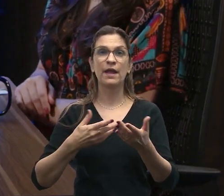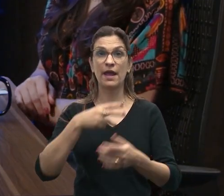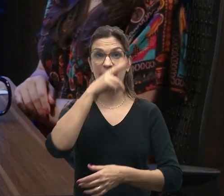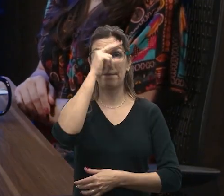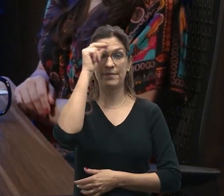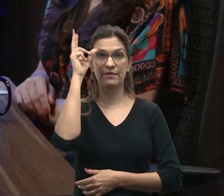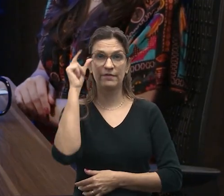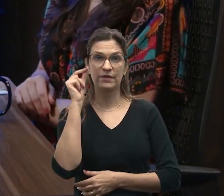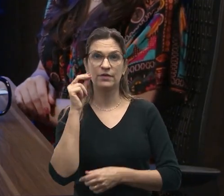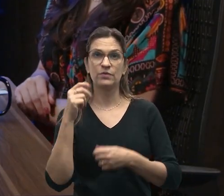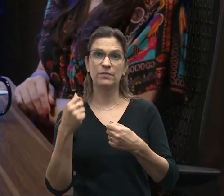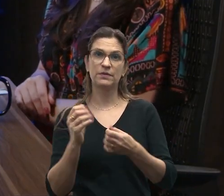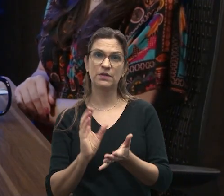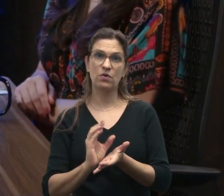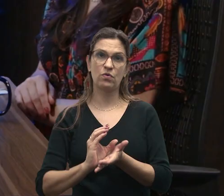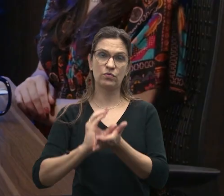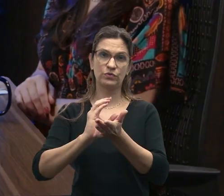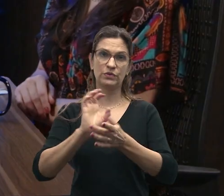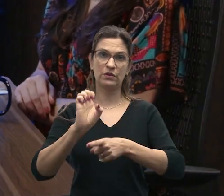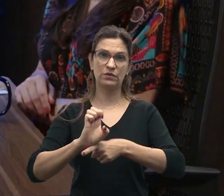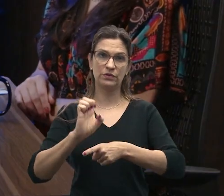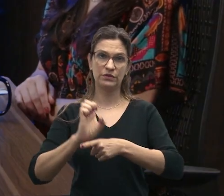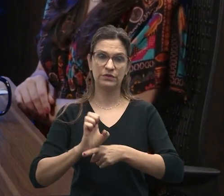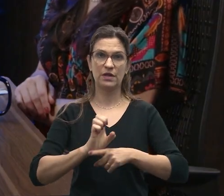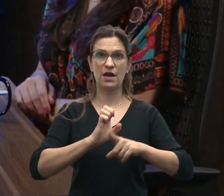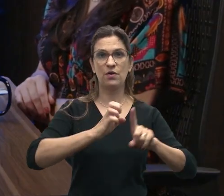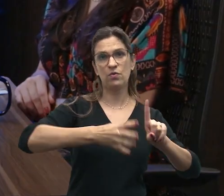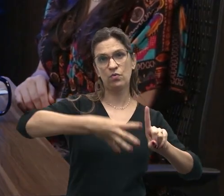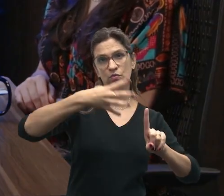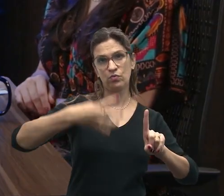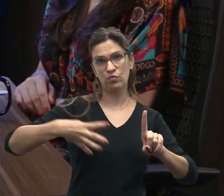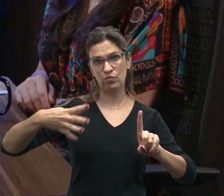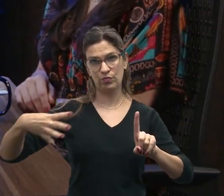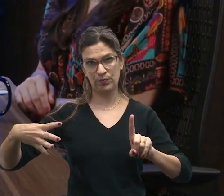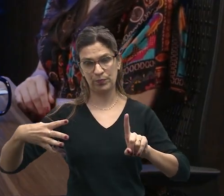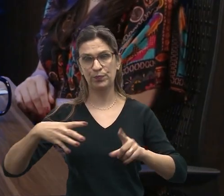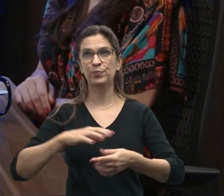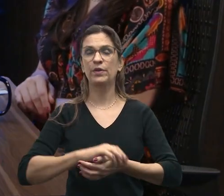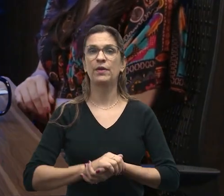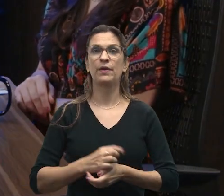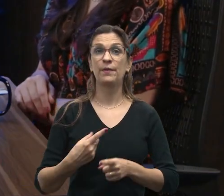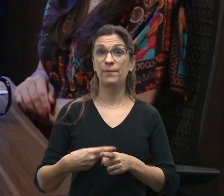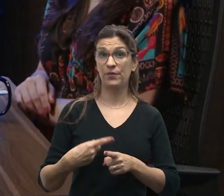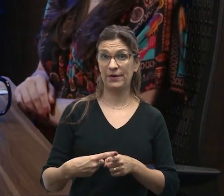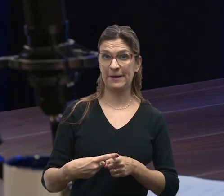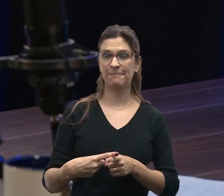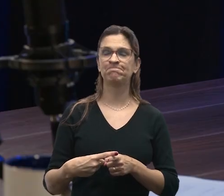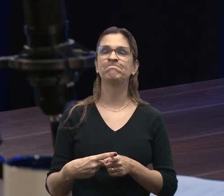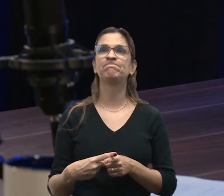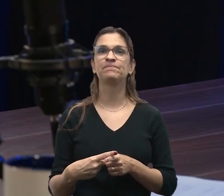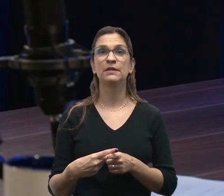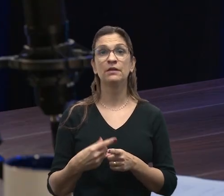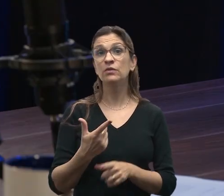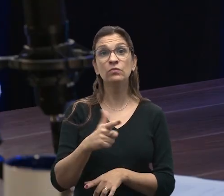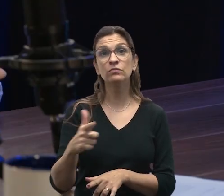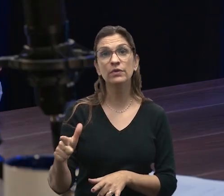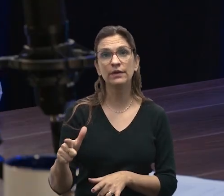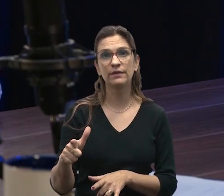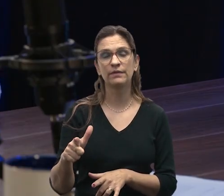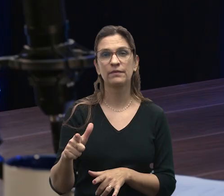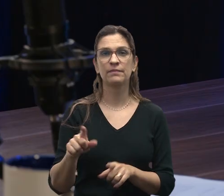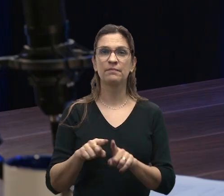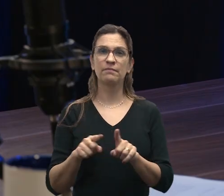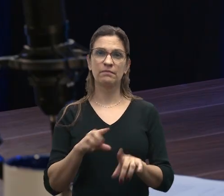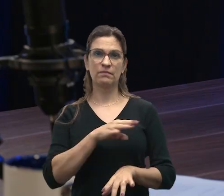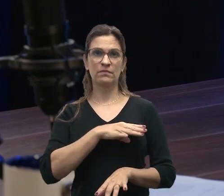um Conselho Municipal das Pessoas LGBTQIAPN+. Por quê? Porque não tem, e o Ministério Público